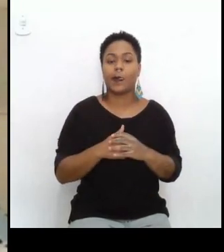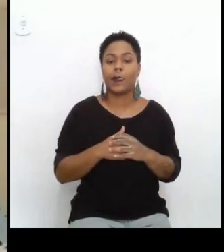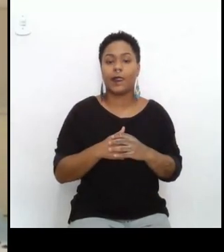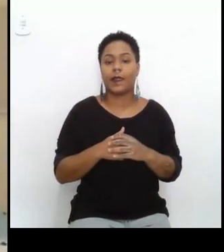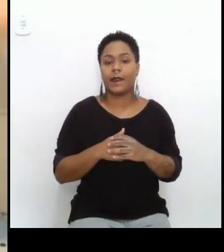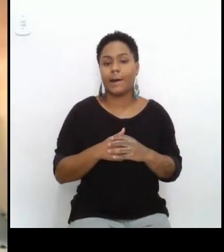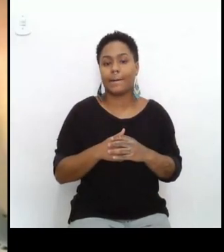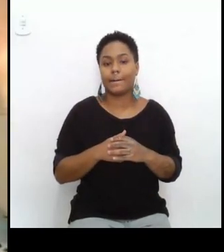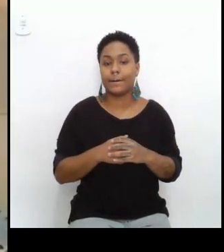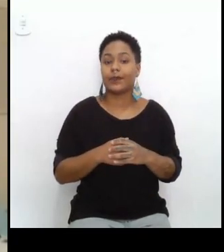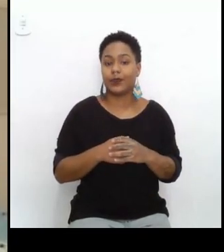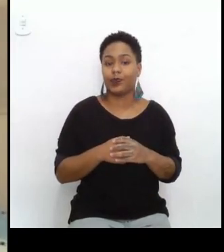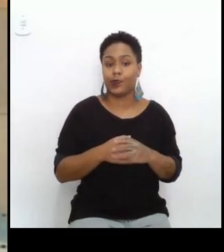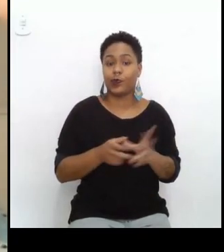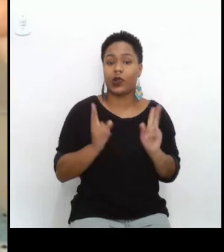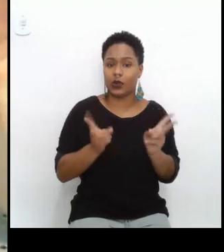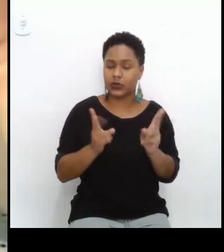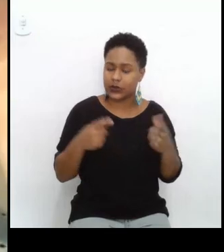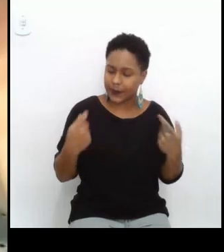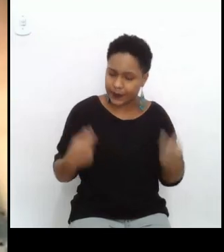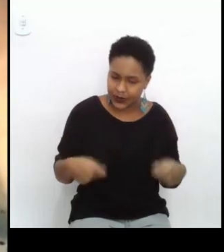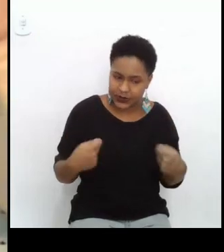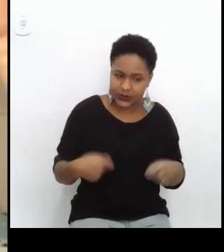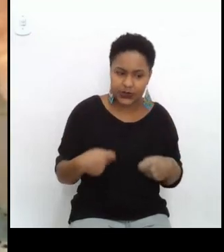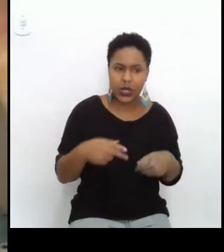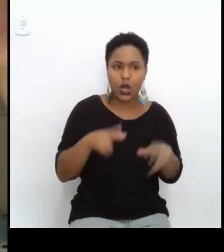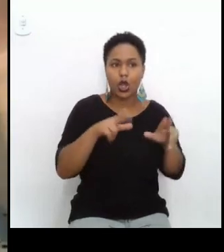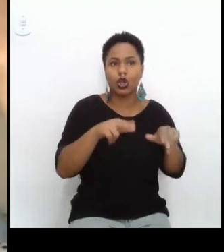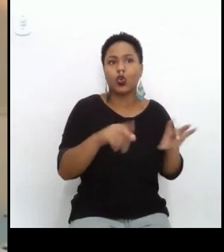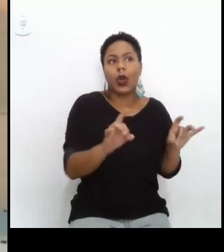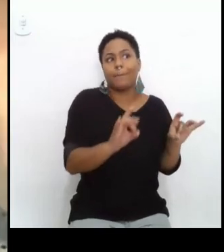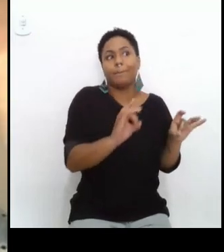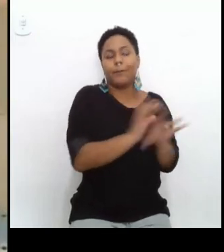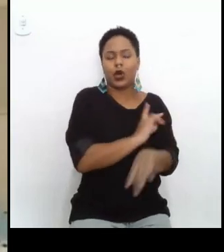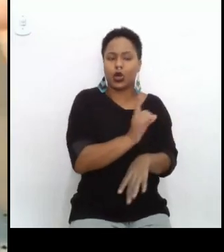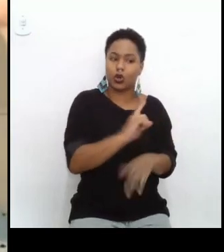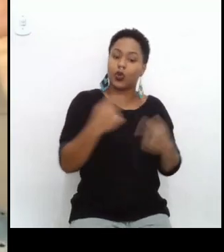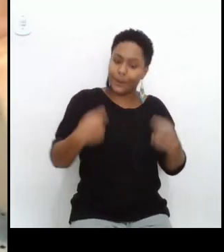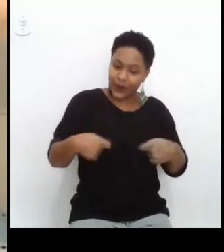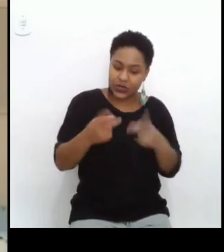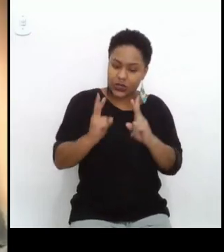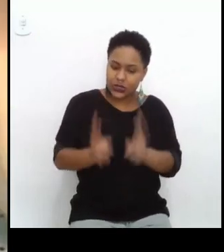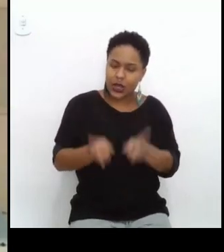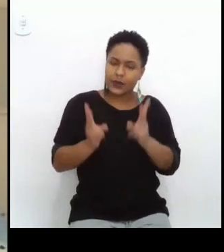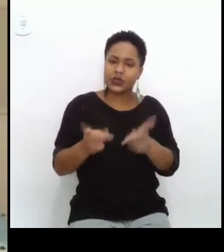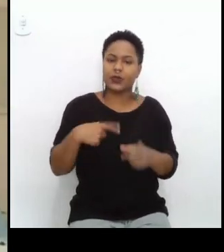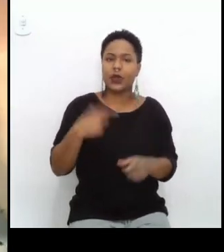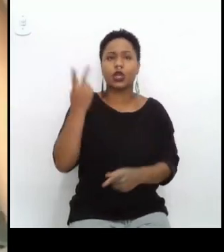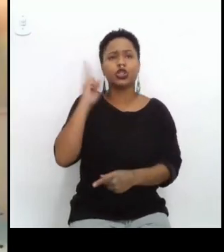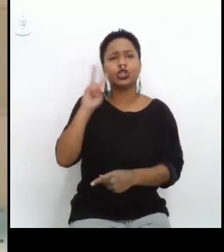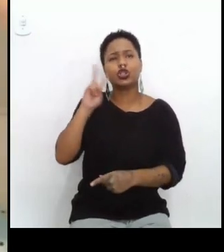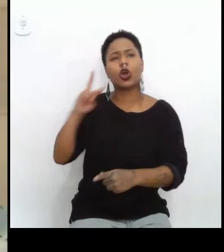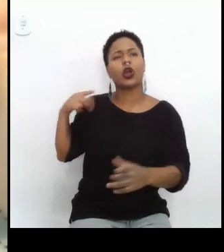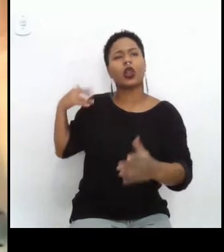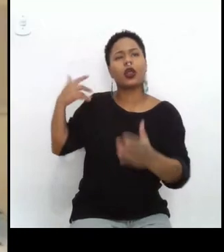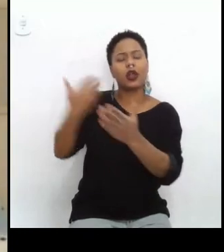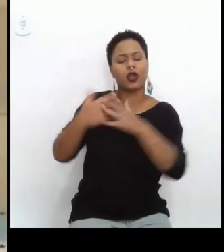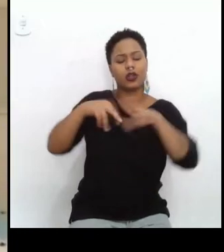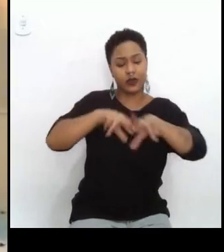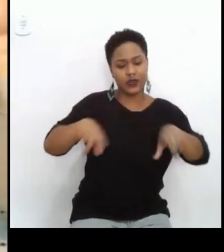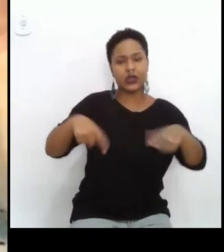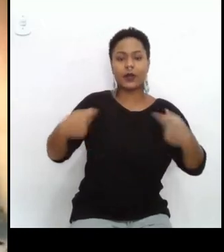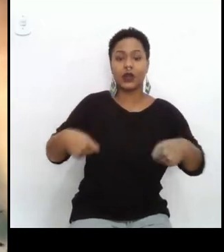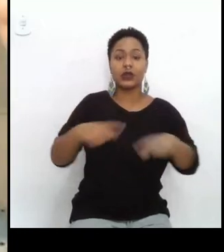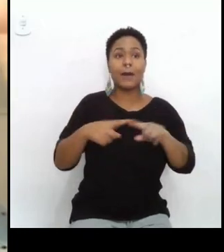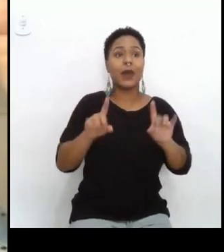ela é sempre necessária e nunca é suficiente assim essa essa ideia de histórias da diversidade ela é necessário mas ela não é